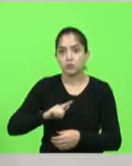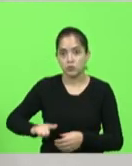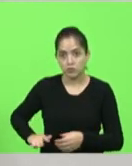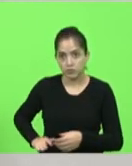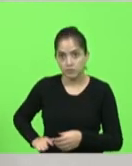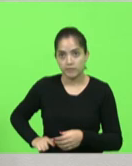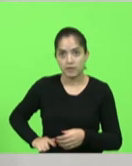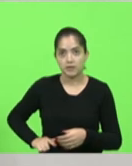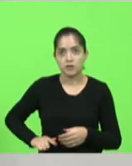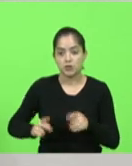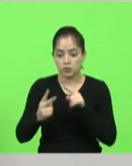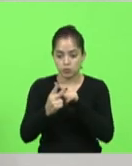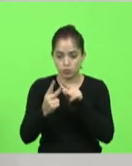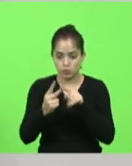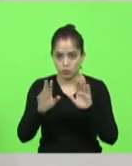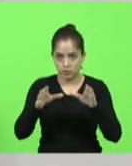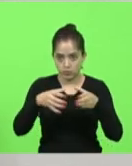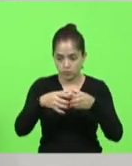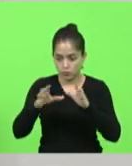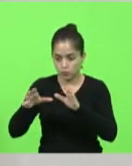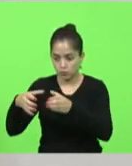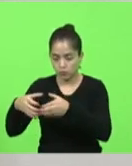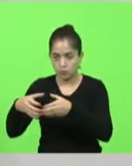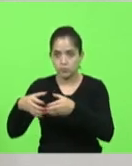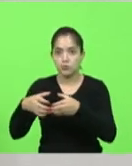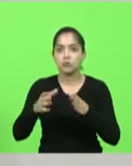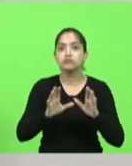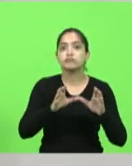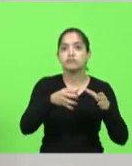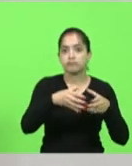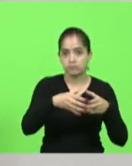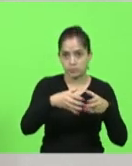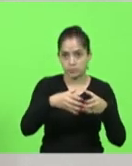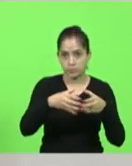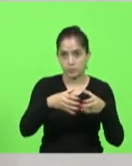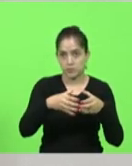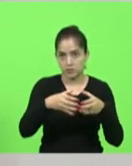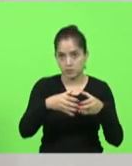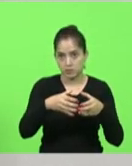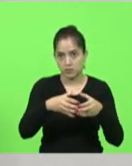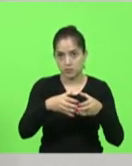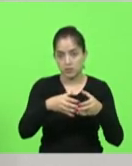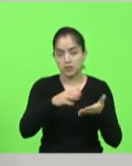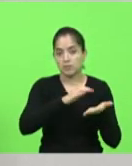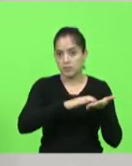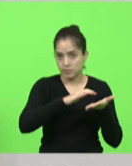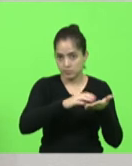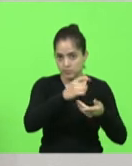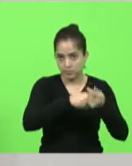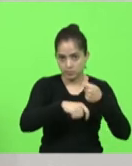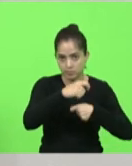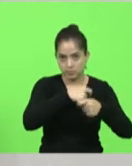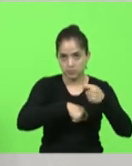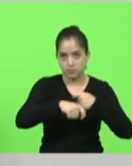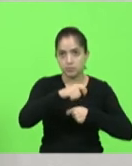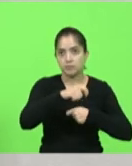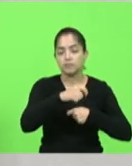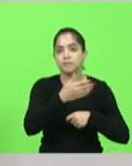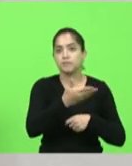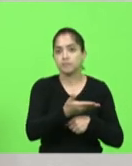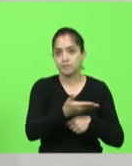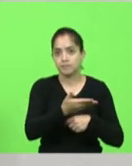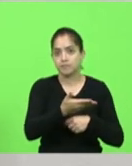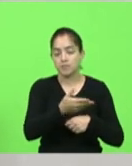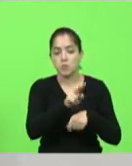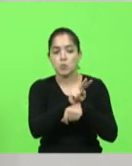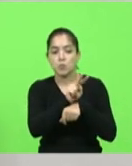designou duas equipes uma equipe pelo pelo secretário de administração Deputado Sílvio